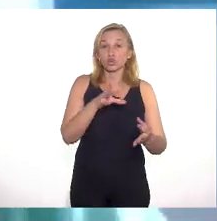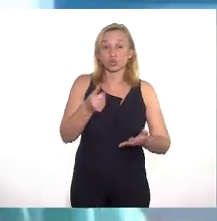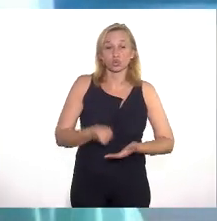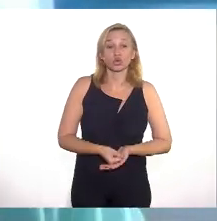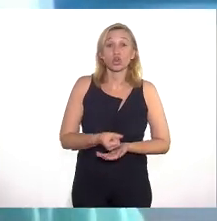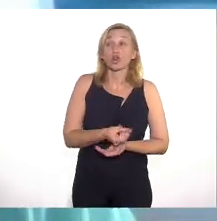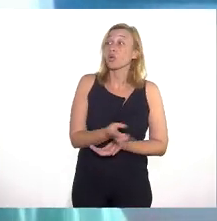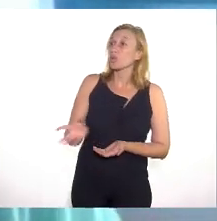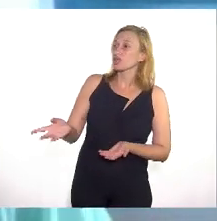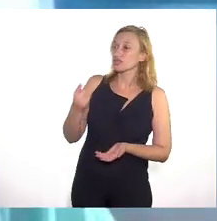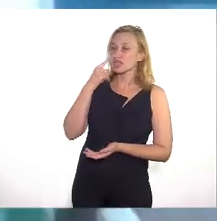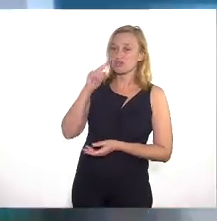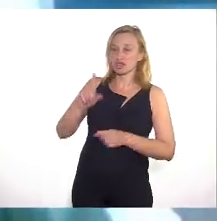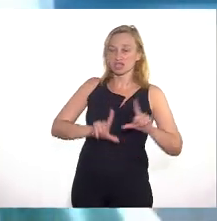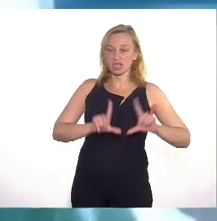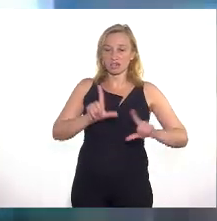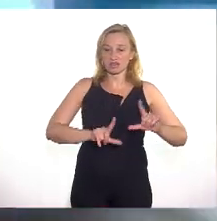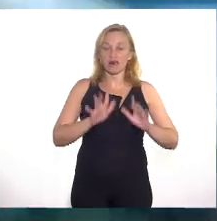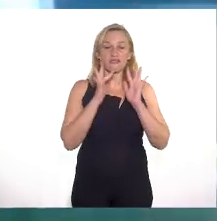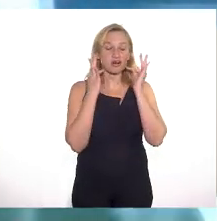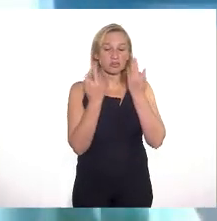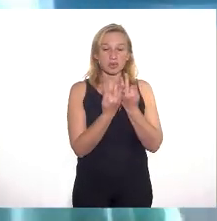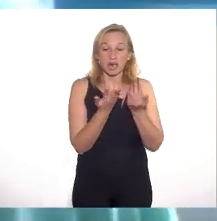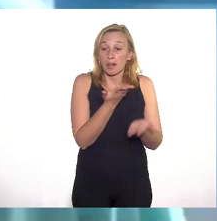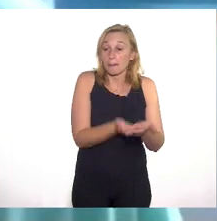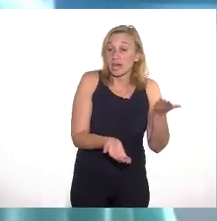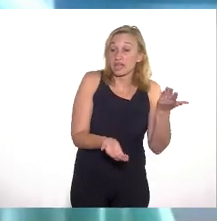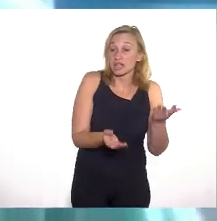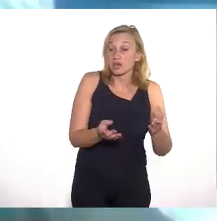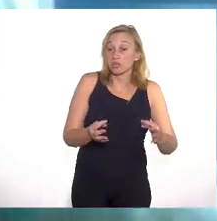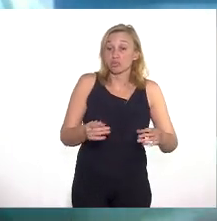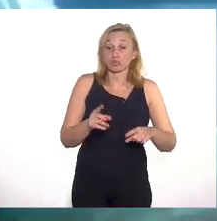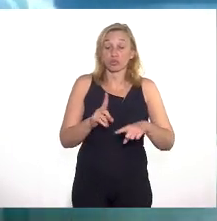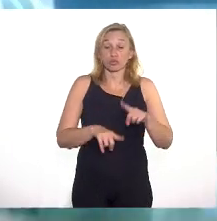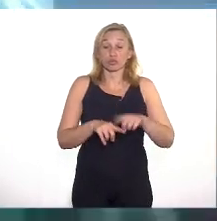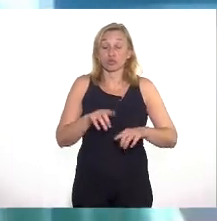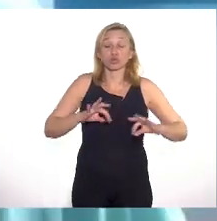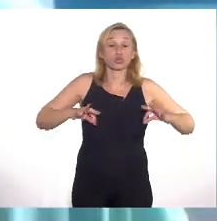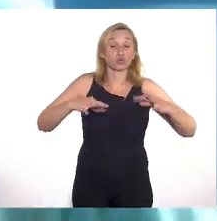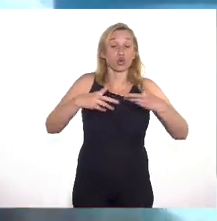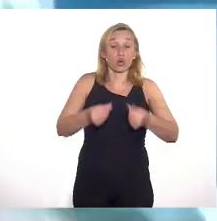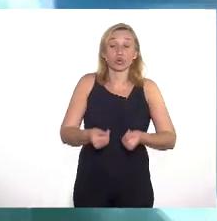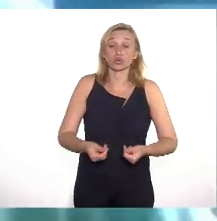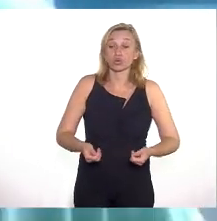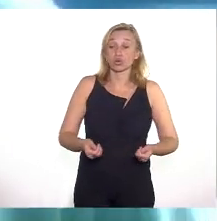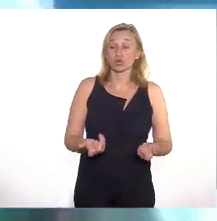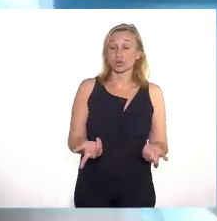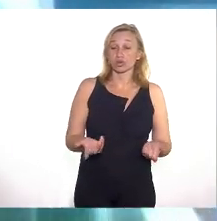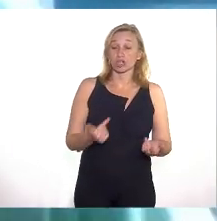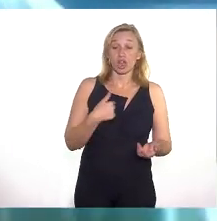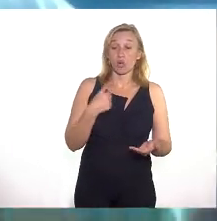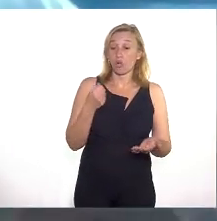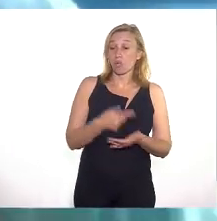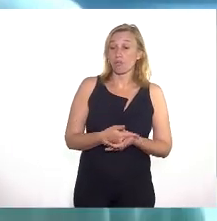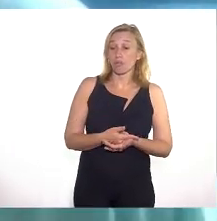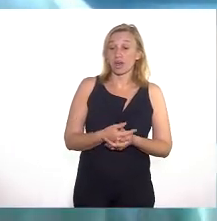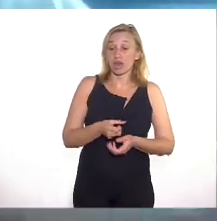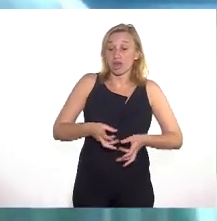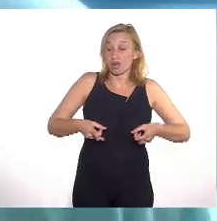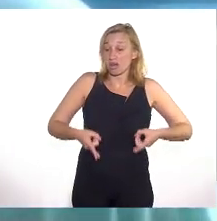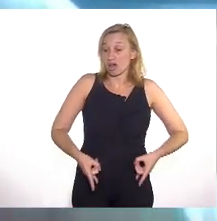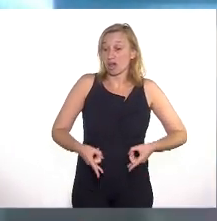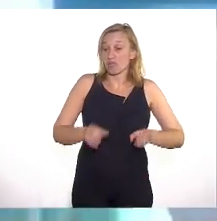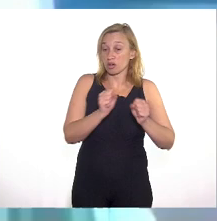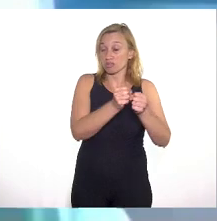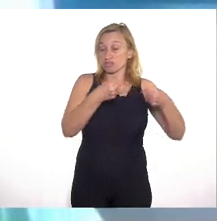vezes vocês não veem na televisão as famílias dizendo: perdi tudo, né? Todos os móveis que eu comprei e tal, quando não perde a vida,